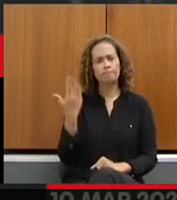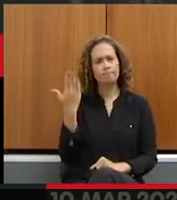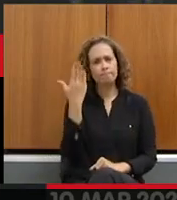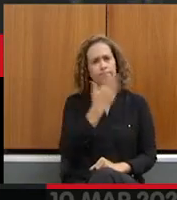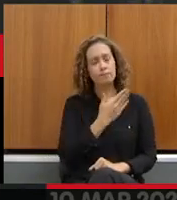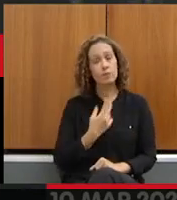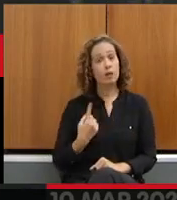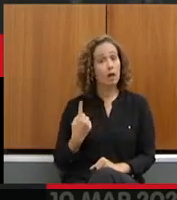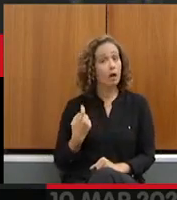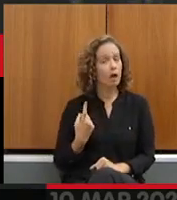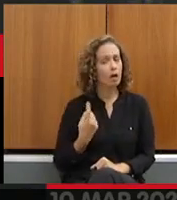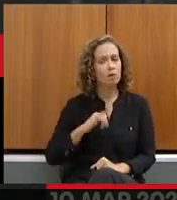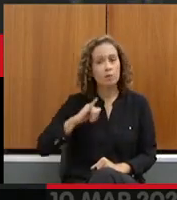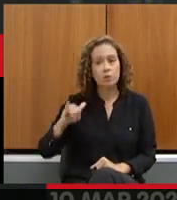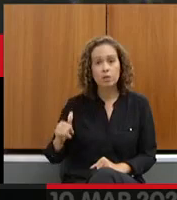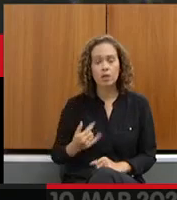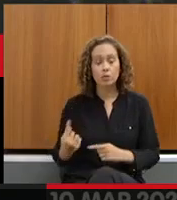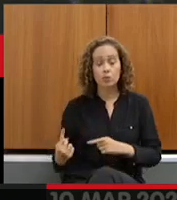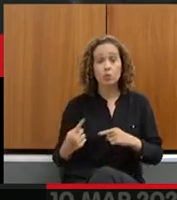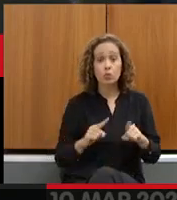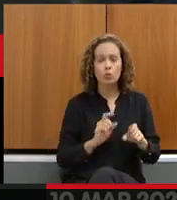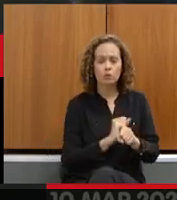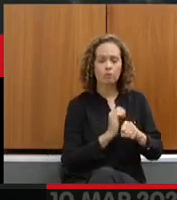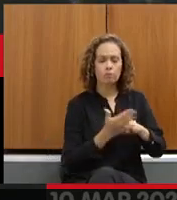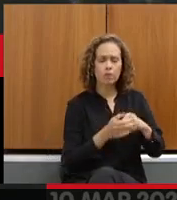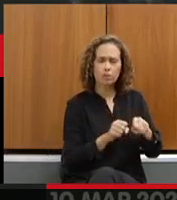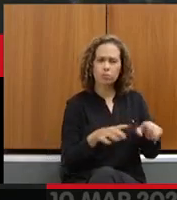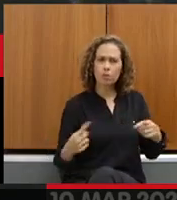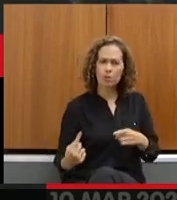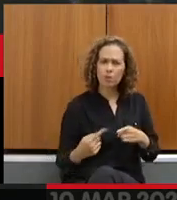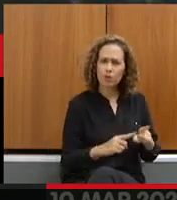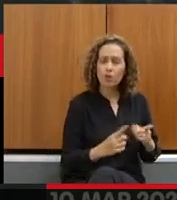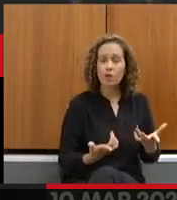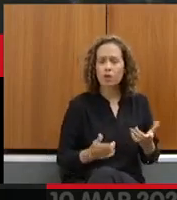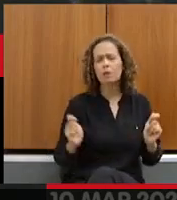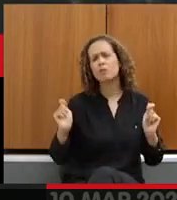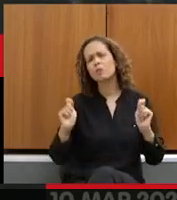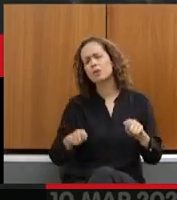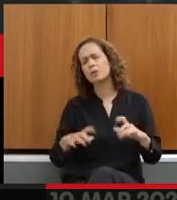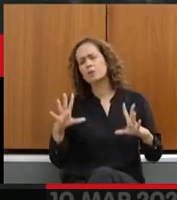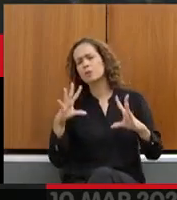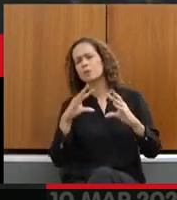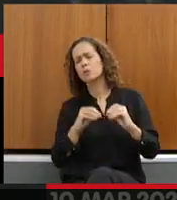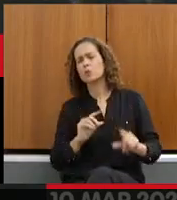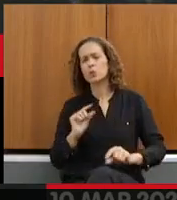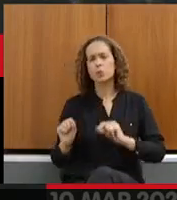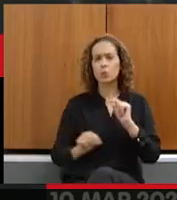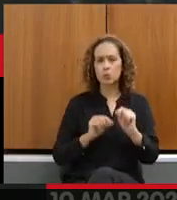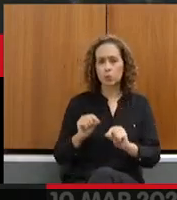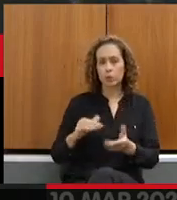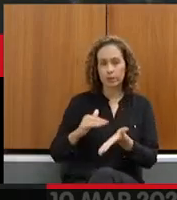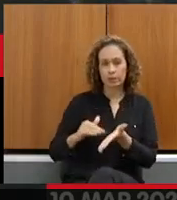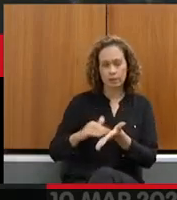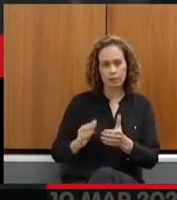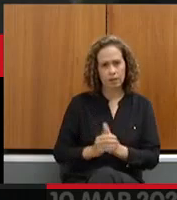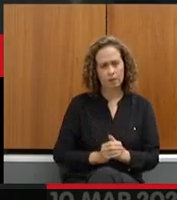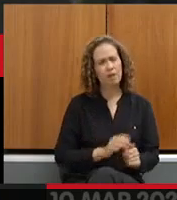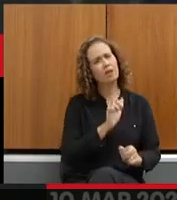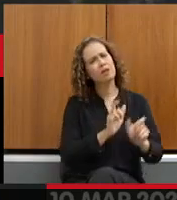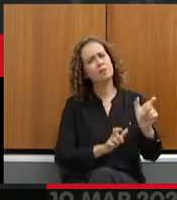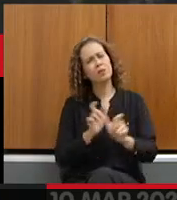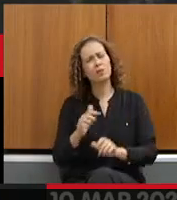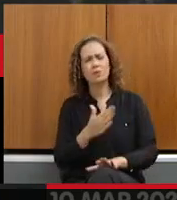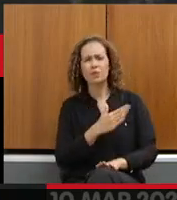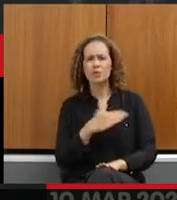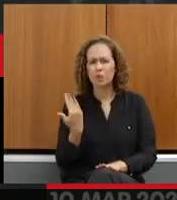a nossa única chance de combater a pandemia podemos concluir que secretário as pessoas não morrem mais